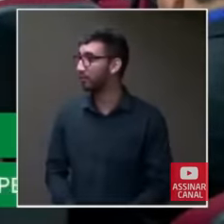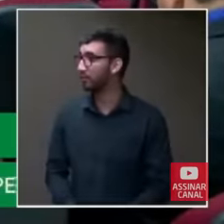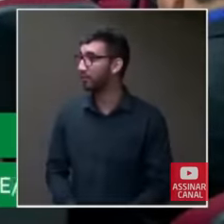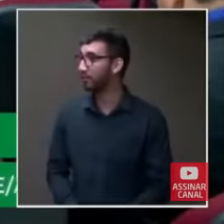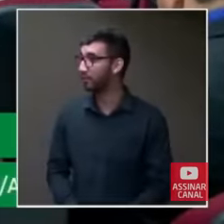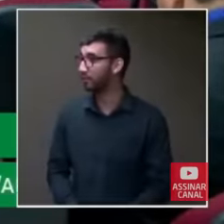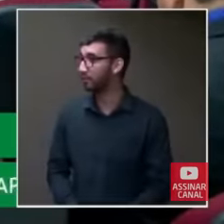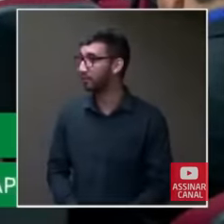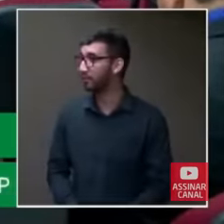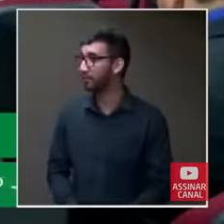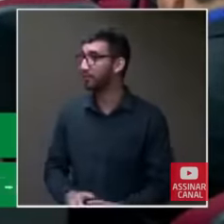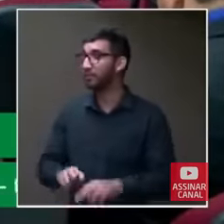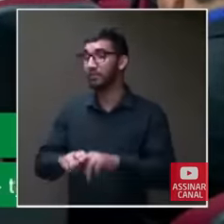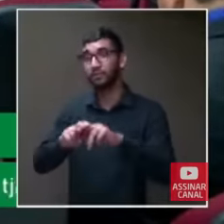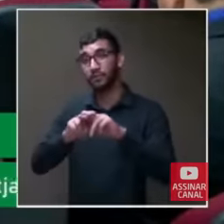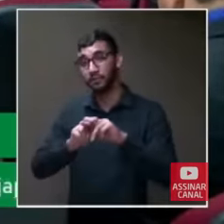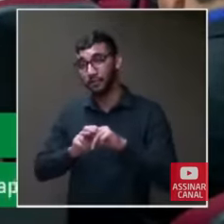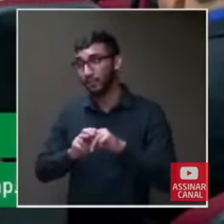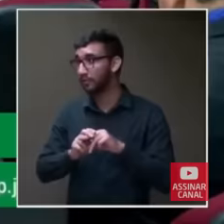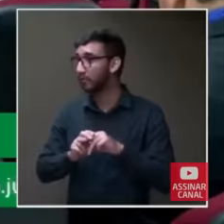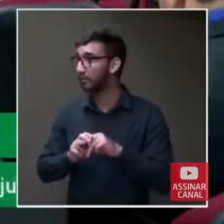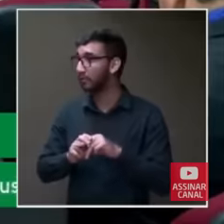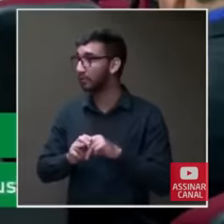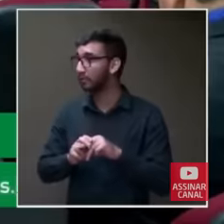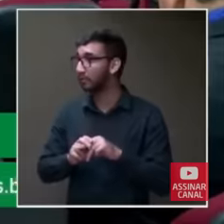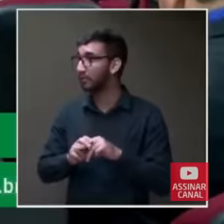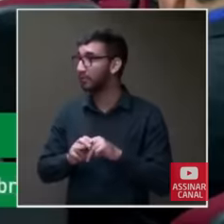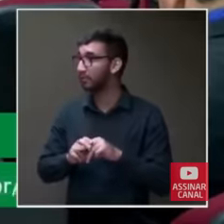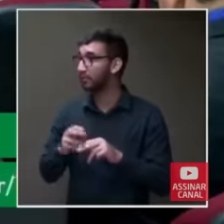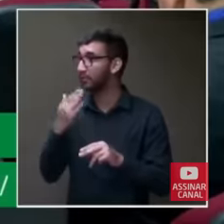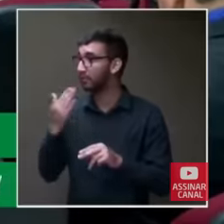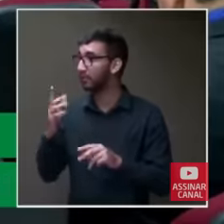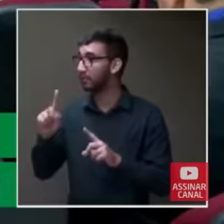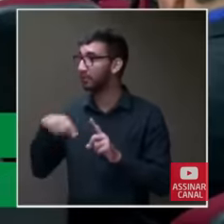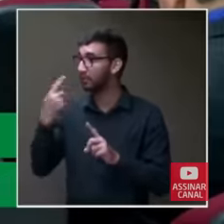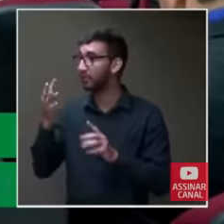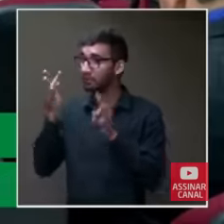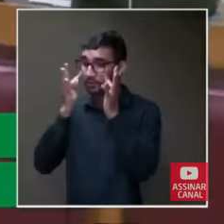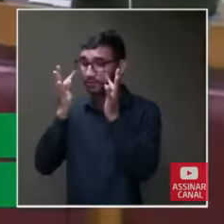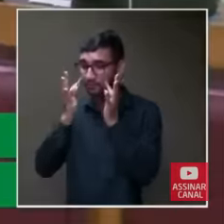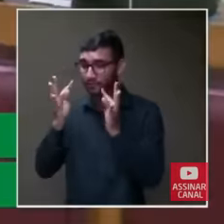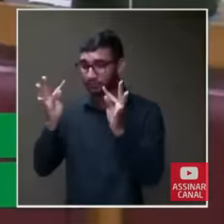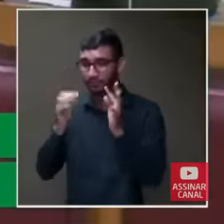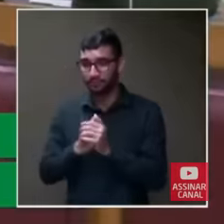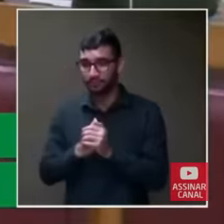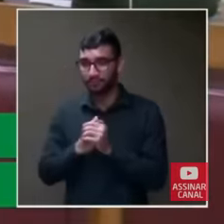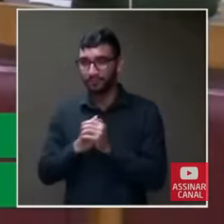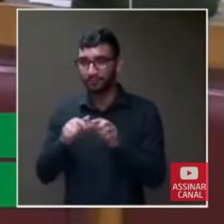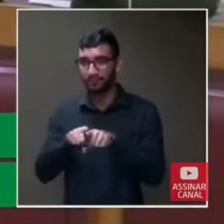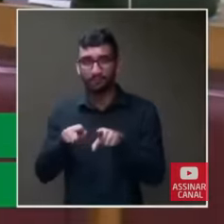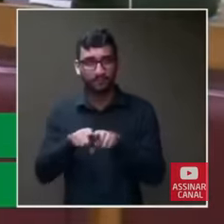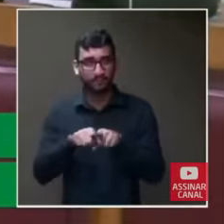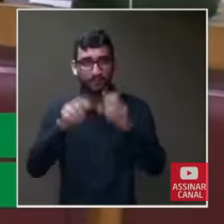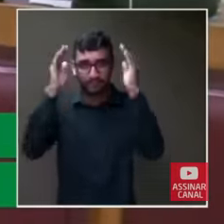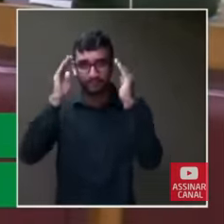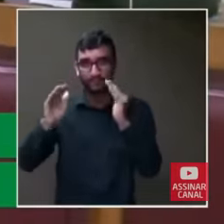E exatamente por isso, excelência, independentemente dela ser arrolada ou não, testemunha. Eu gostaria, excelência, que fosse